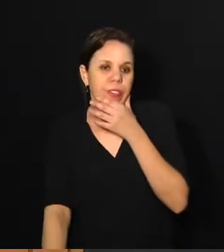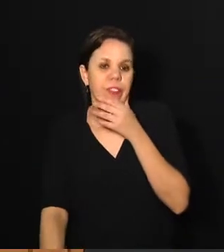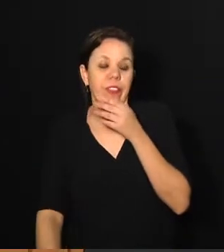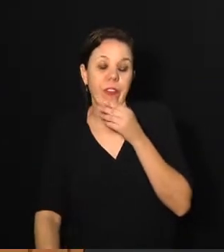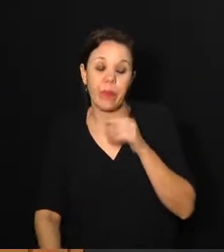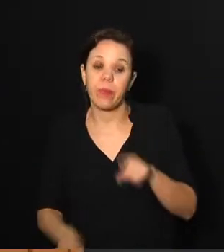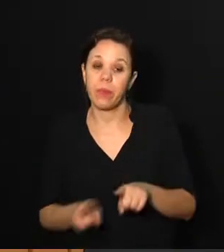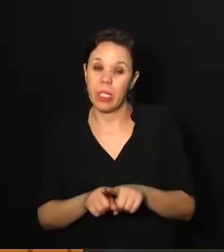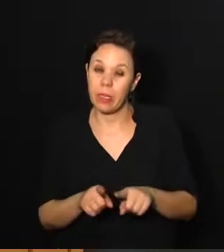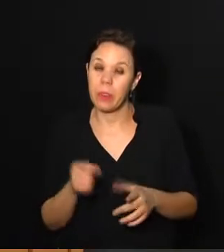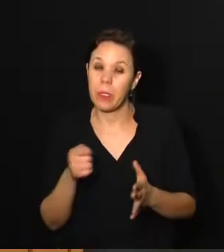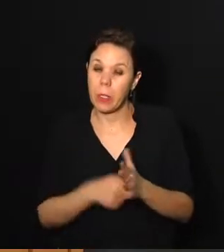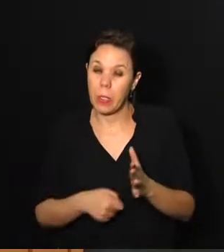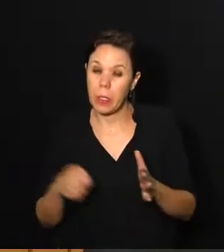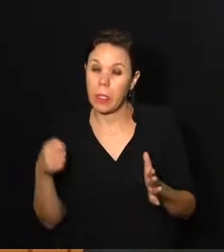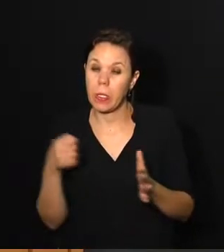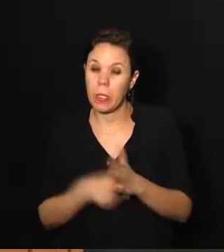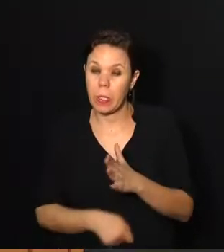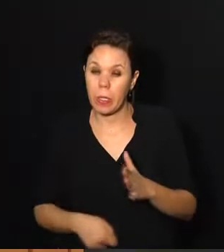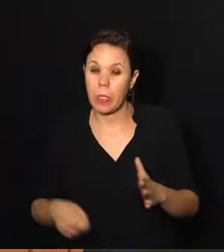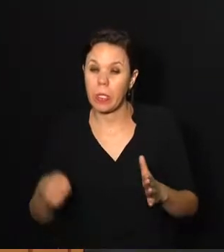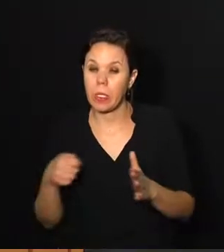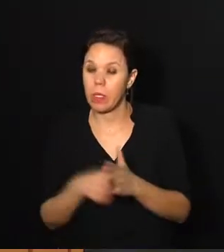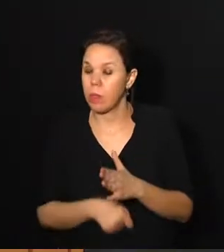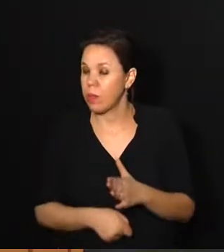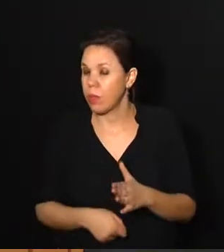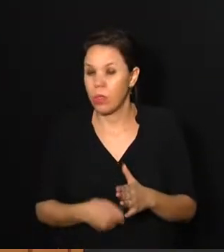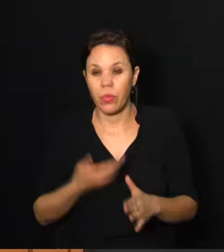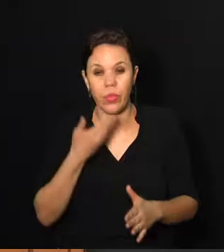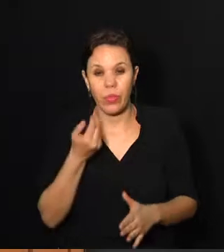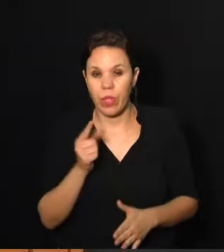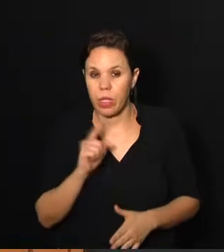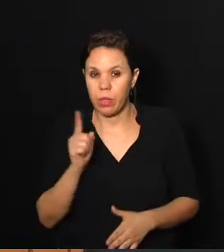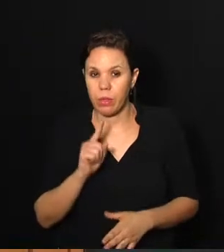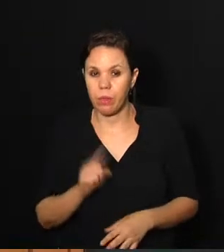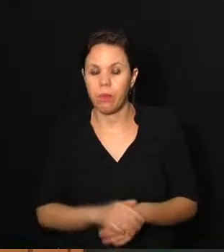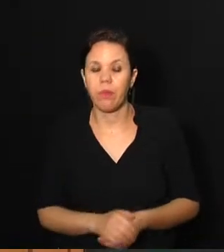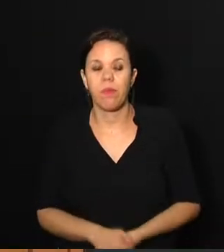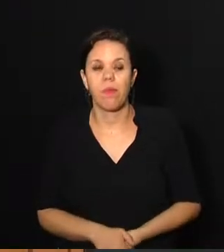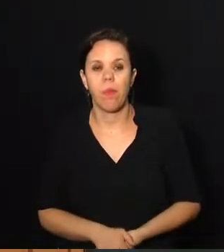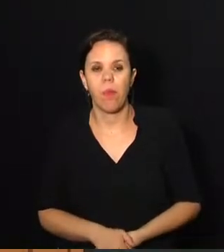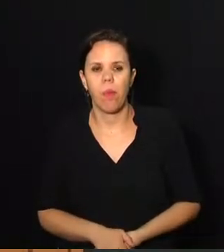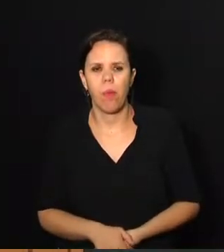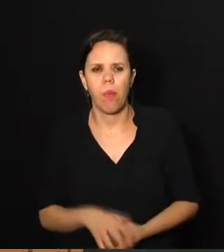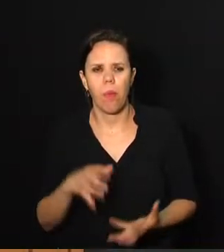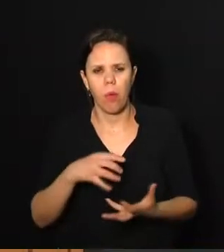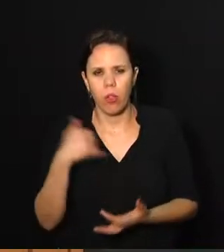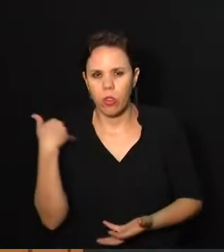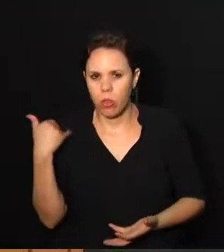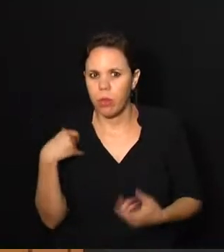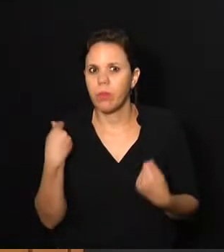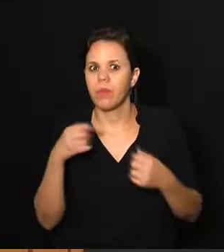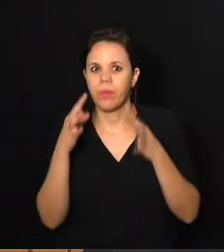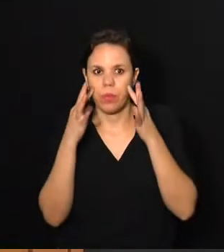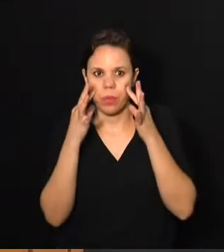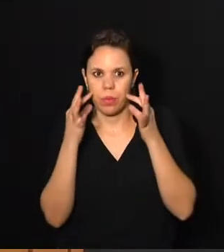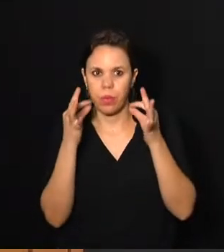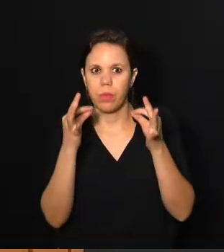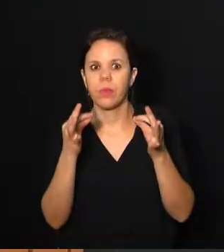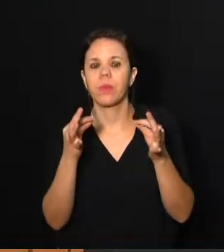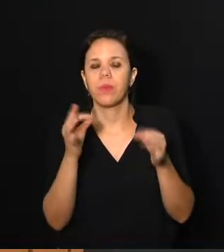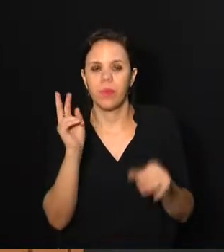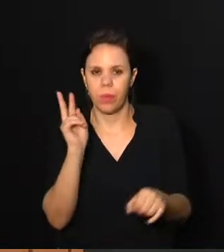custo, e custo alto, não é baixo. O idoso precisa de atenção, precisa